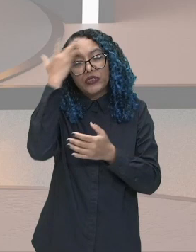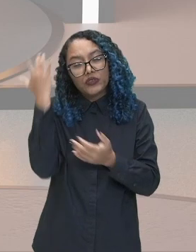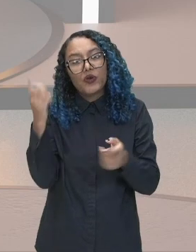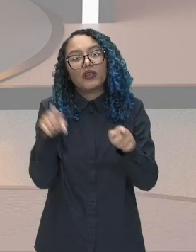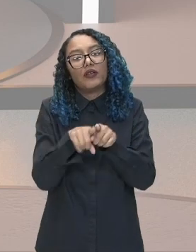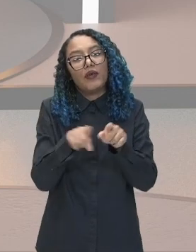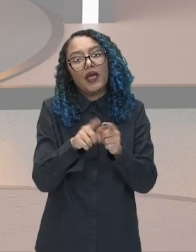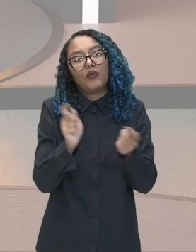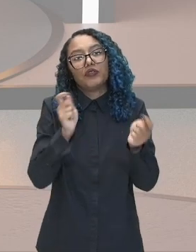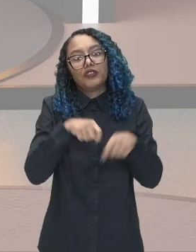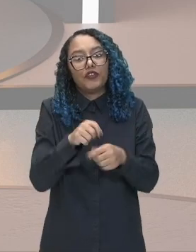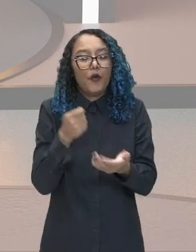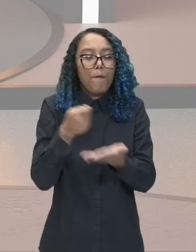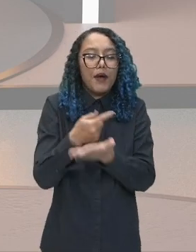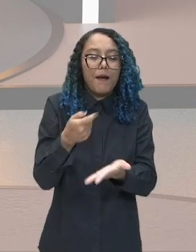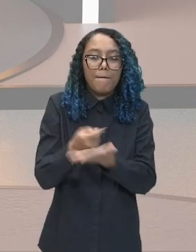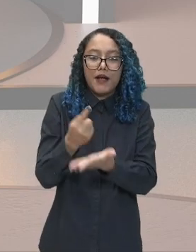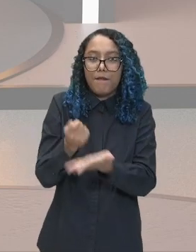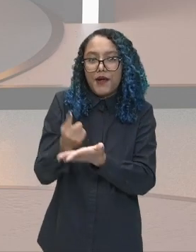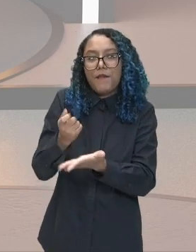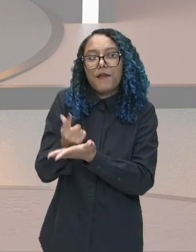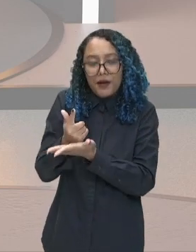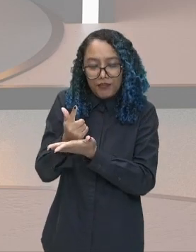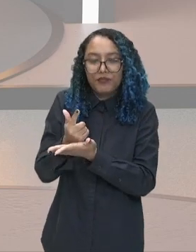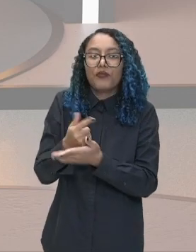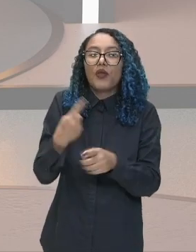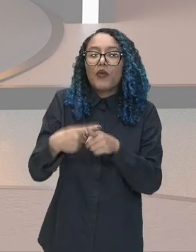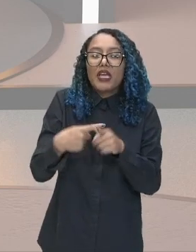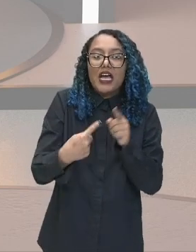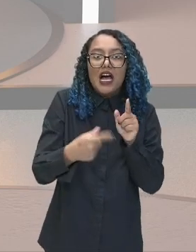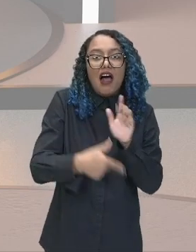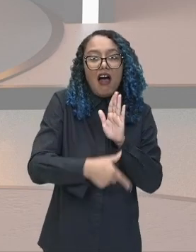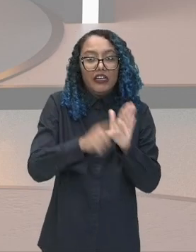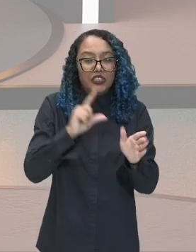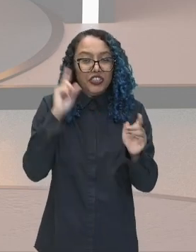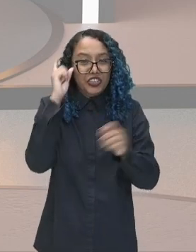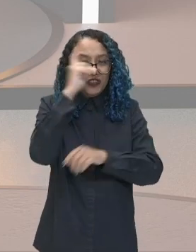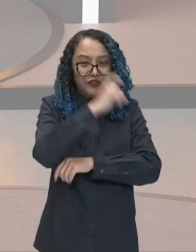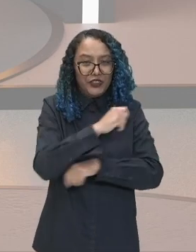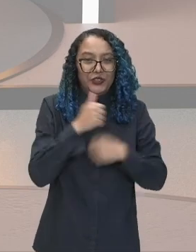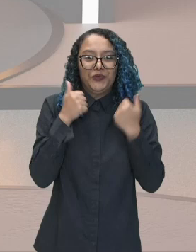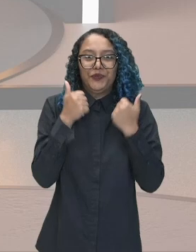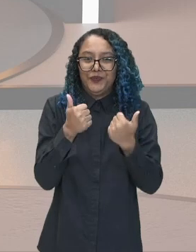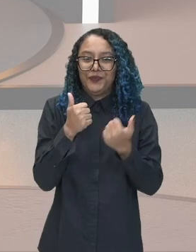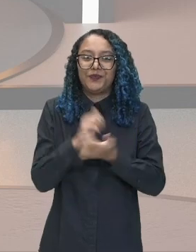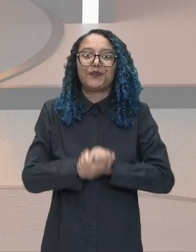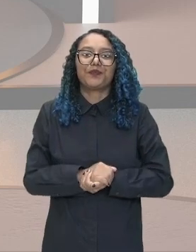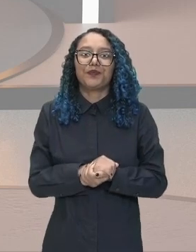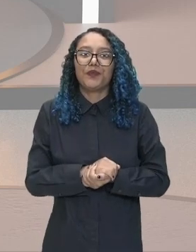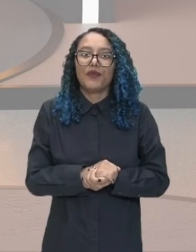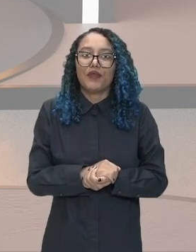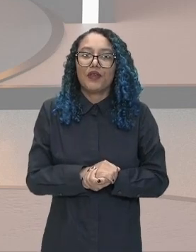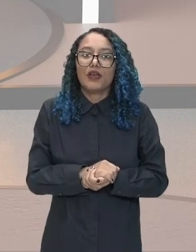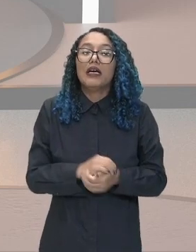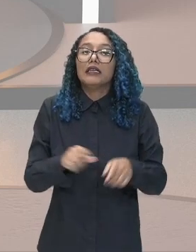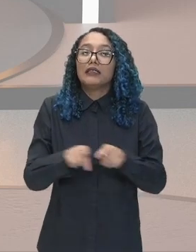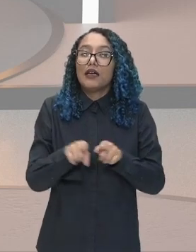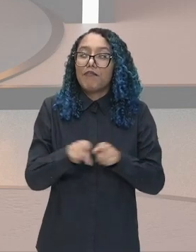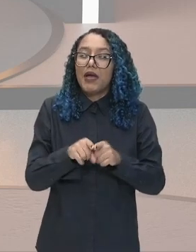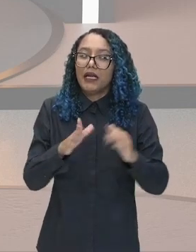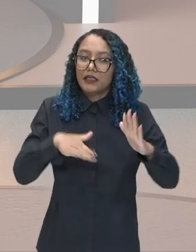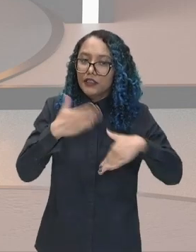também de ter as coisas, né, que antes era mais difícil. Muito bem. Então nós vemos também avanços nos